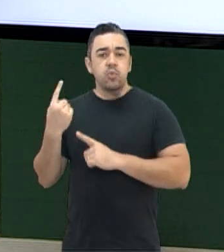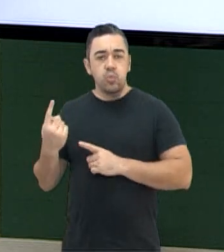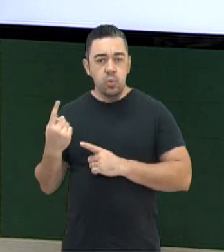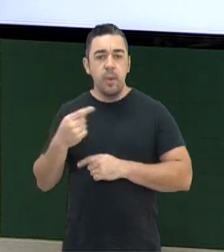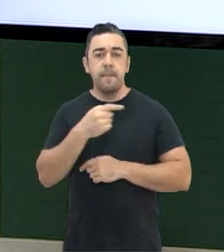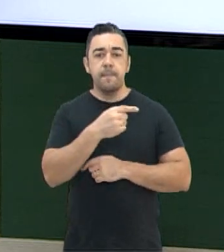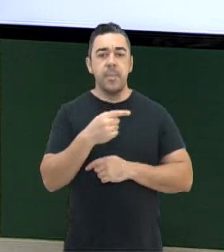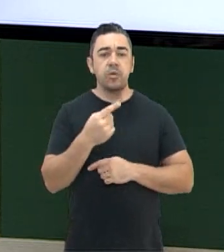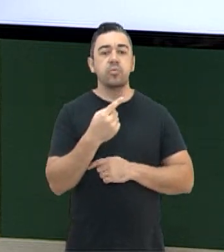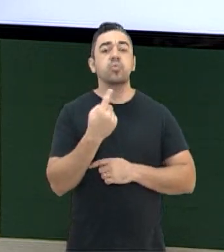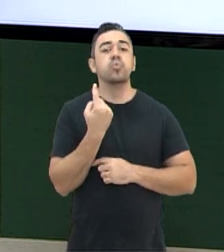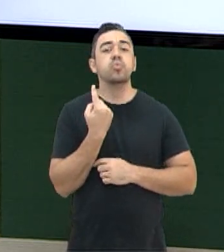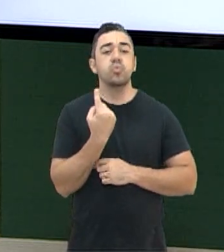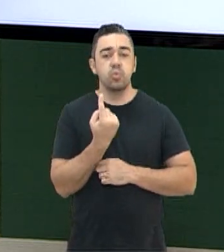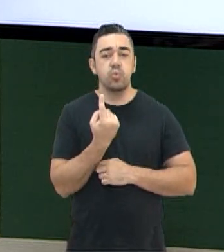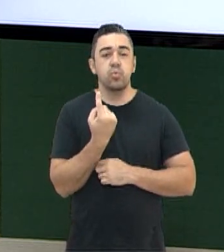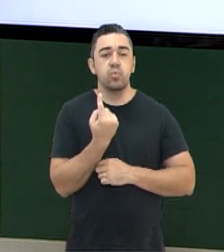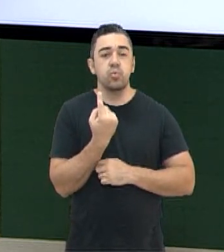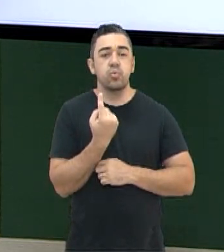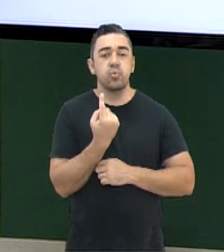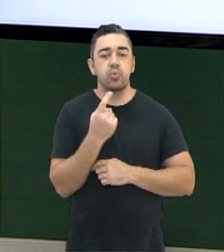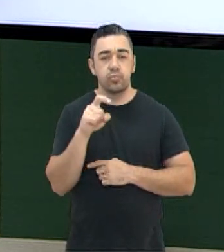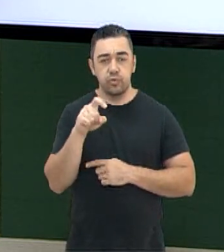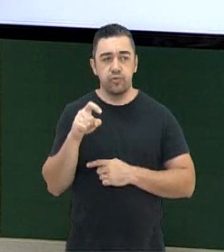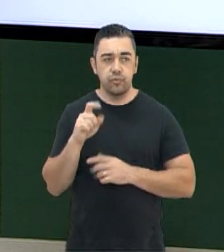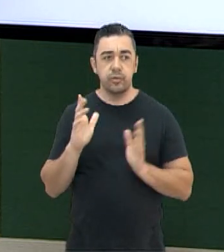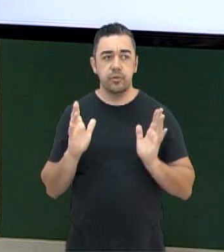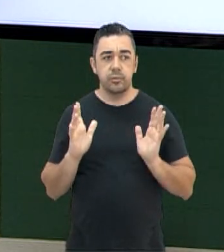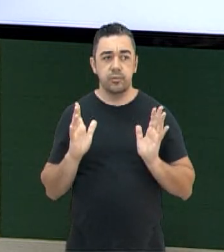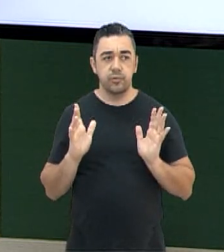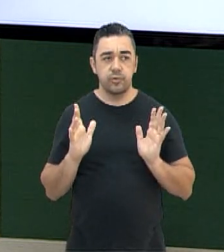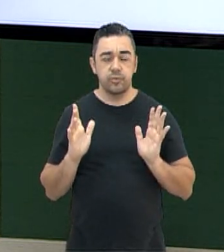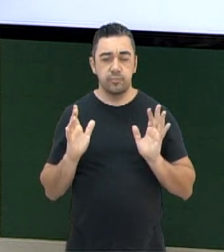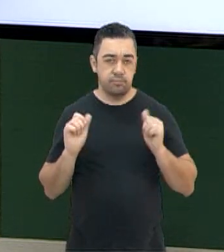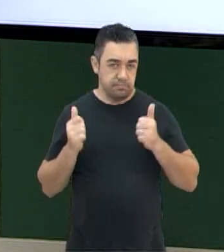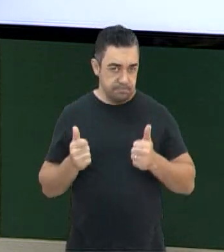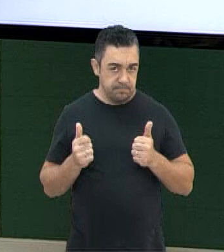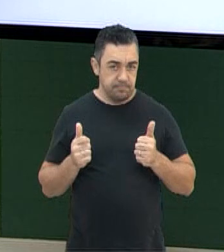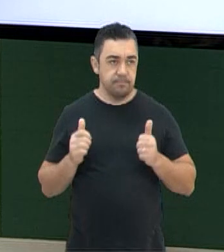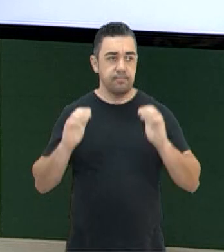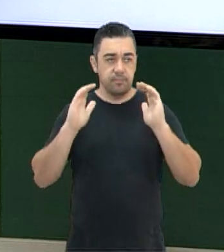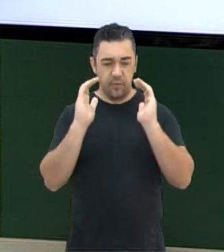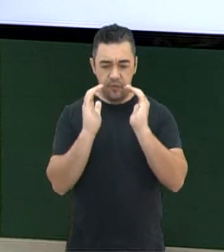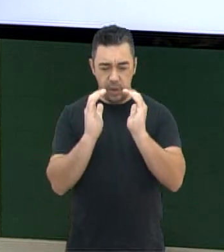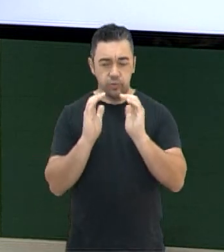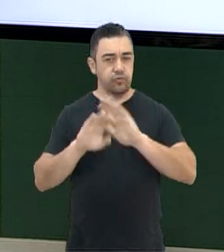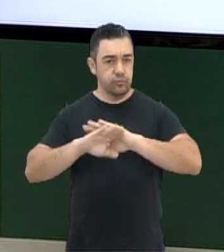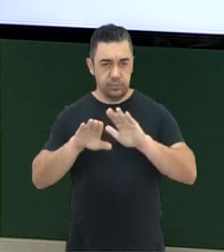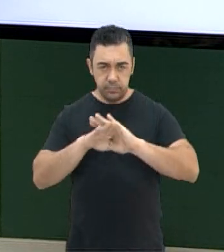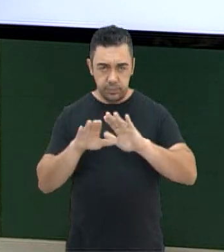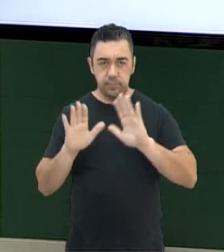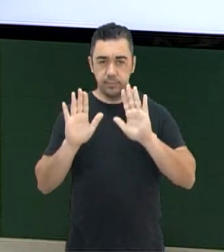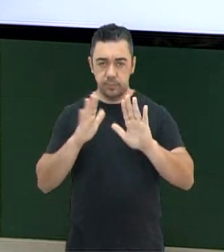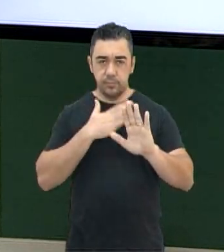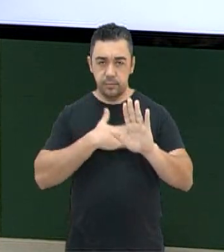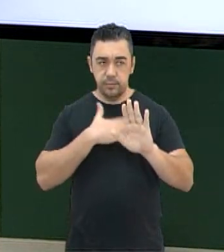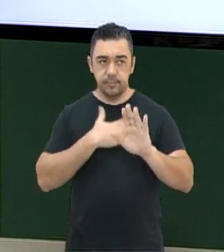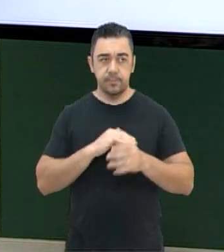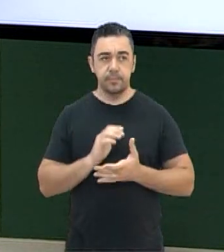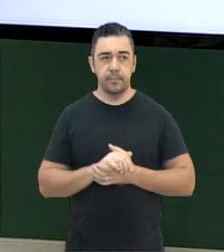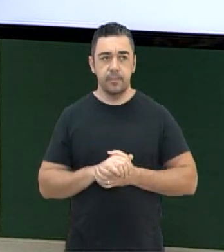dá menos. Menos quem? As letras são iguais? Repete. Menos x. Fecha o parênteses porque eu ainda não